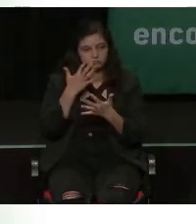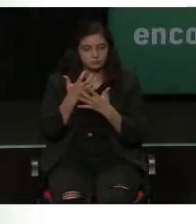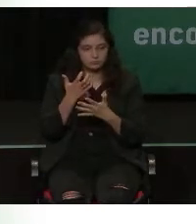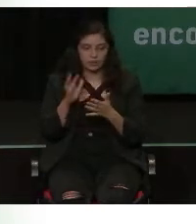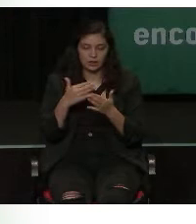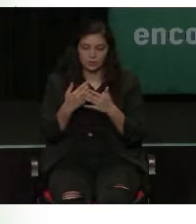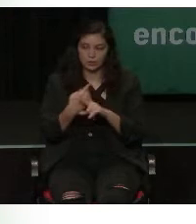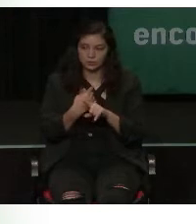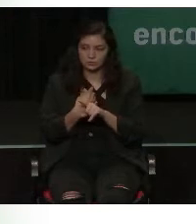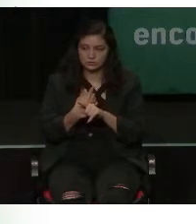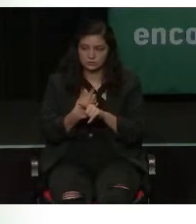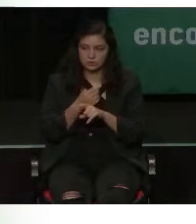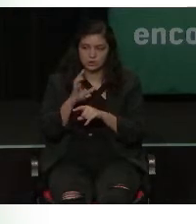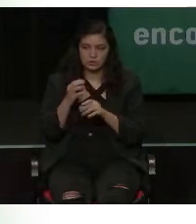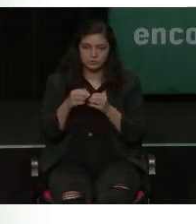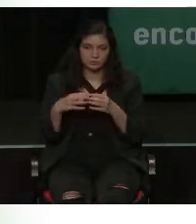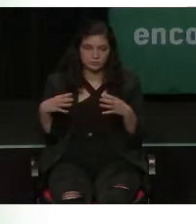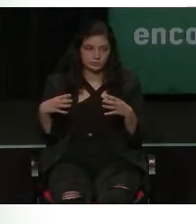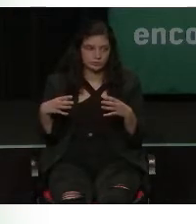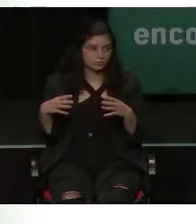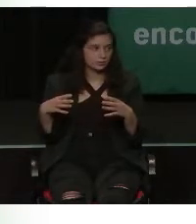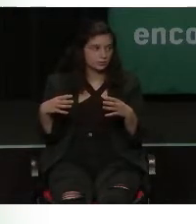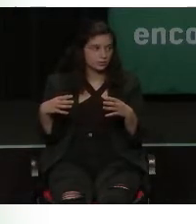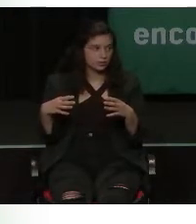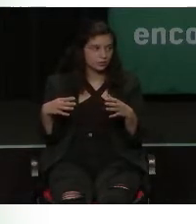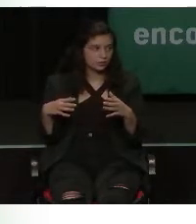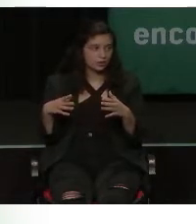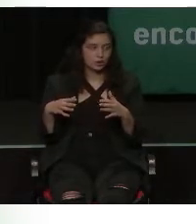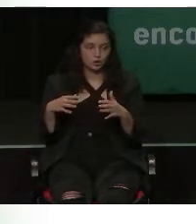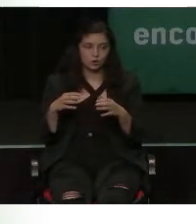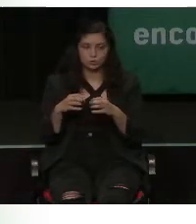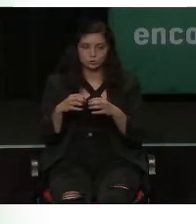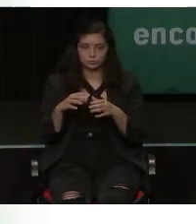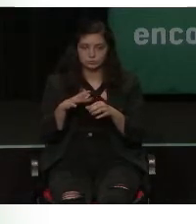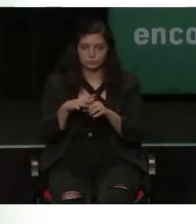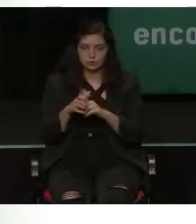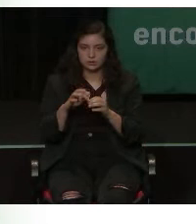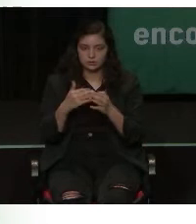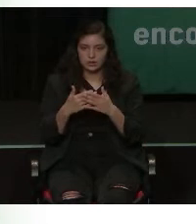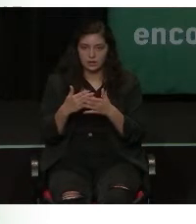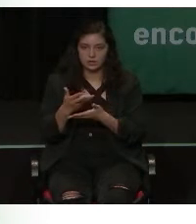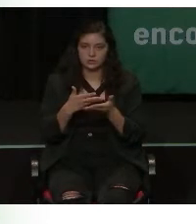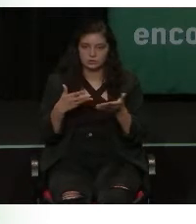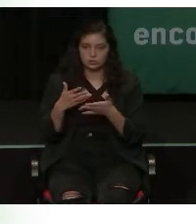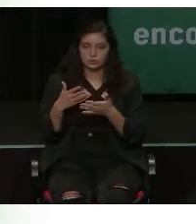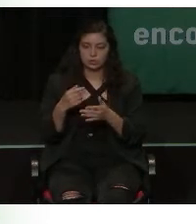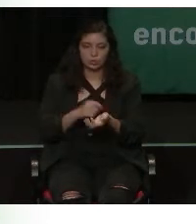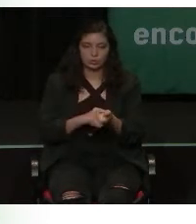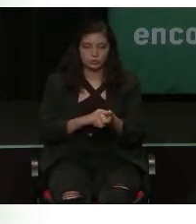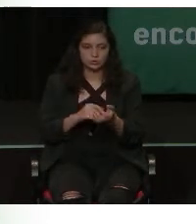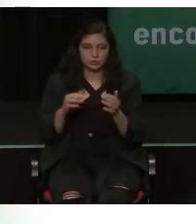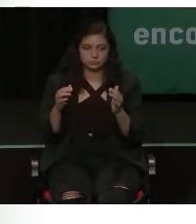preditor significativo, quer dizer, quanto mais medo ao Covid, menos envolvimento em comportamentos de risco.